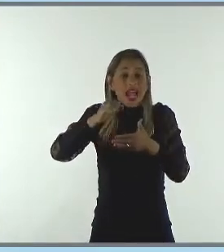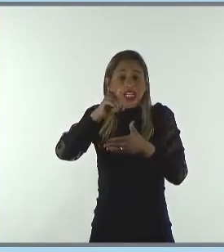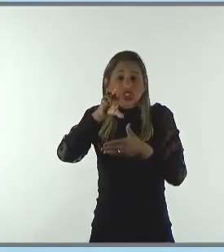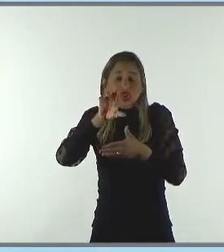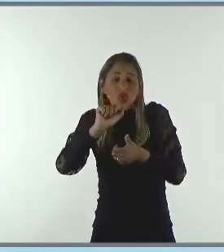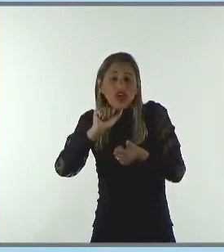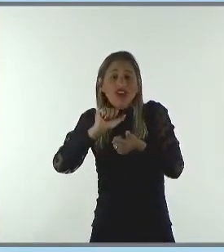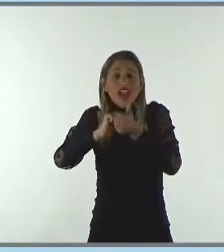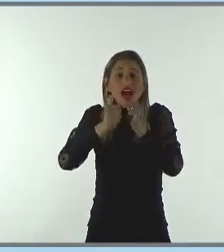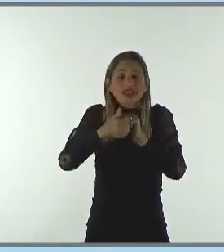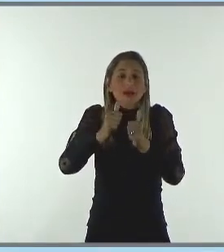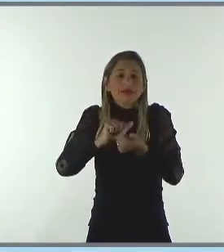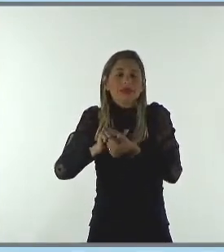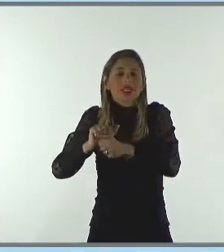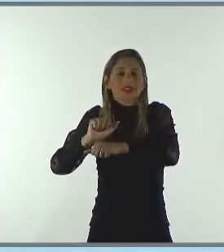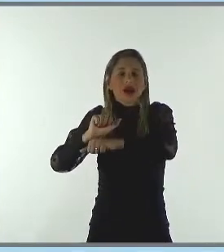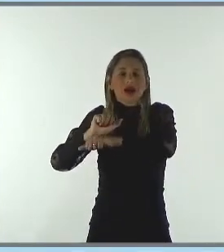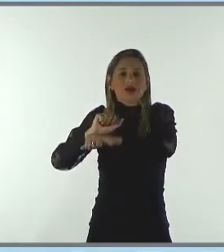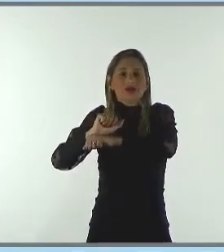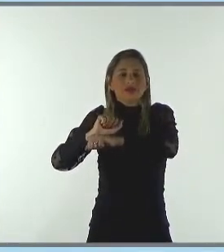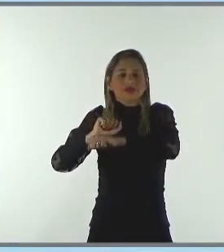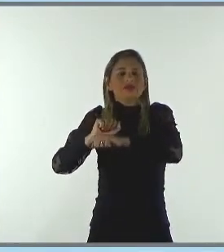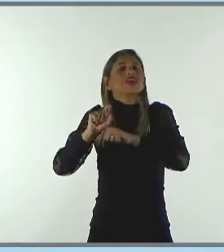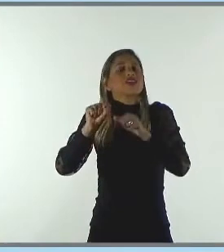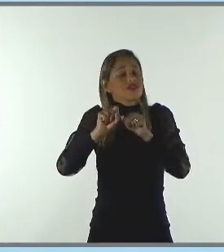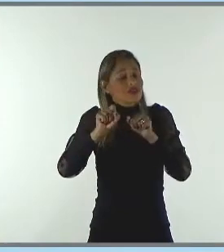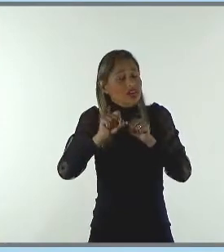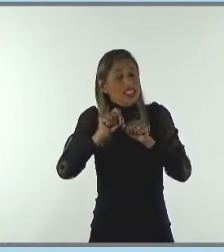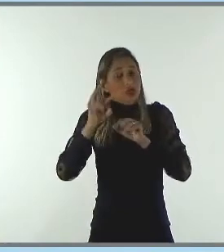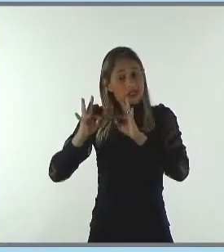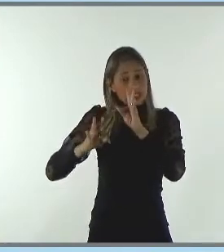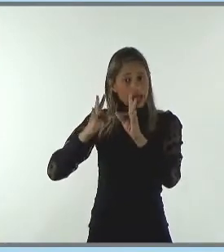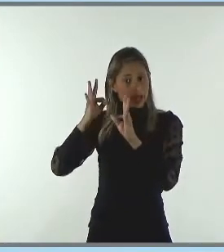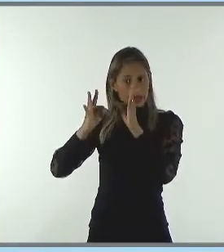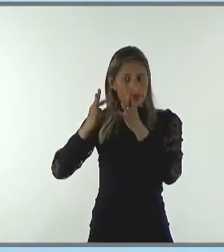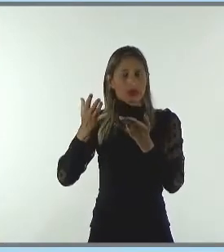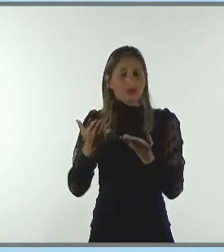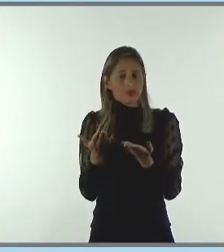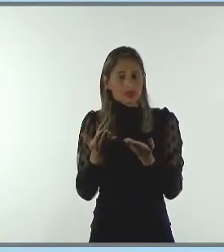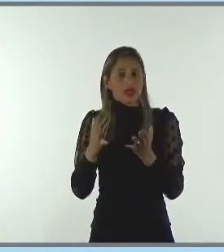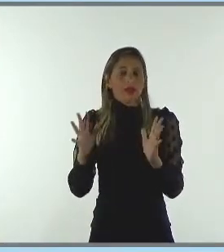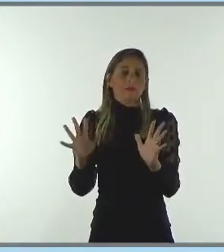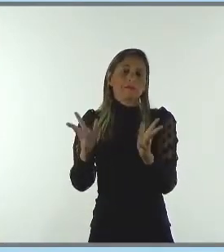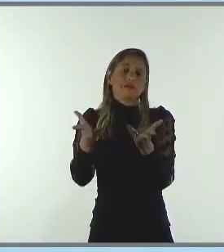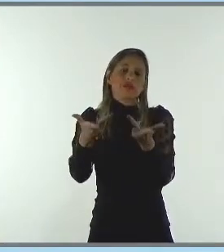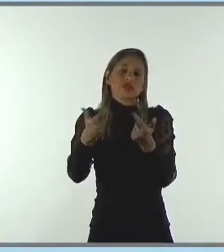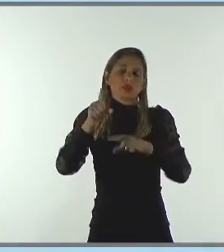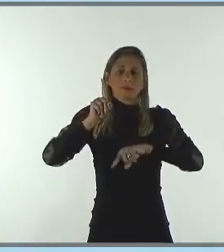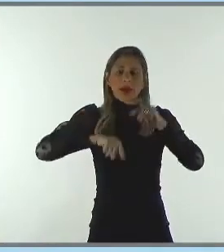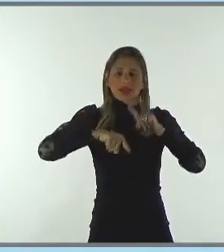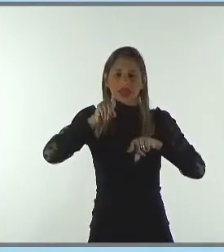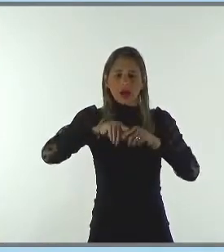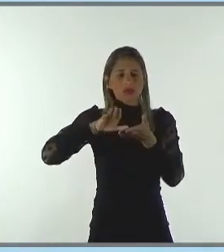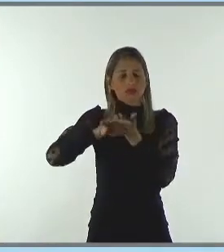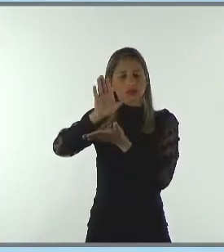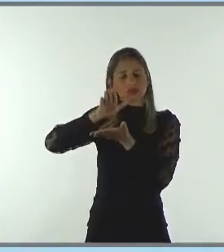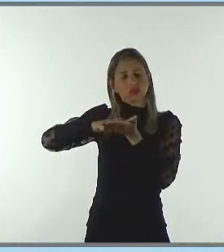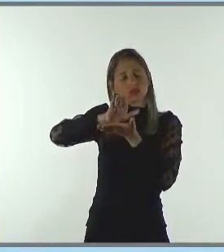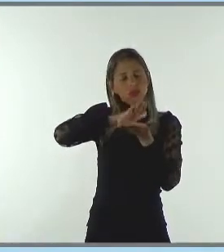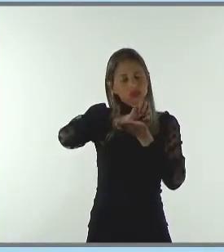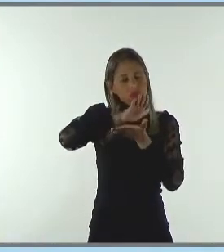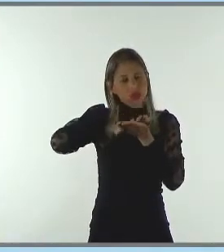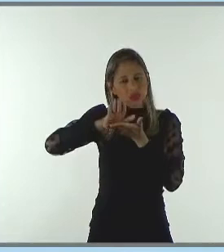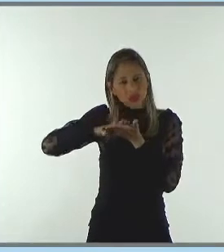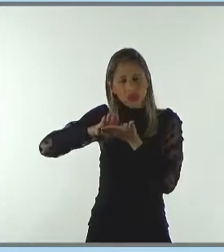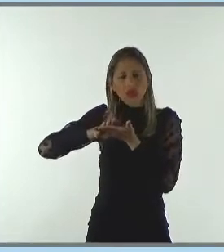a condições contemporâneas, tanto do ponto de vista técnico, no aperfeiçoamento do material de impressão,